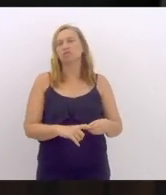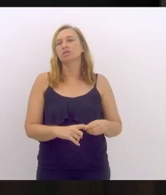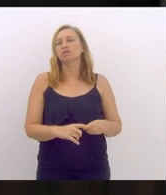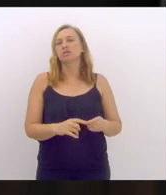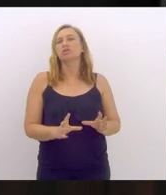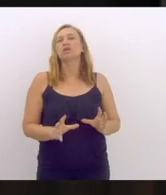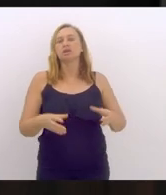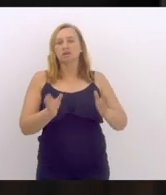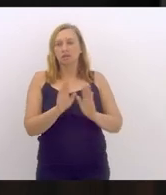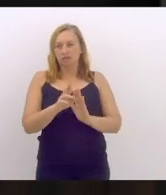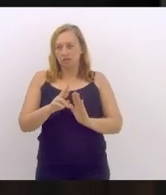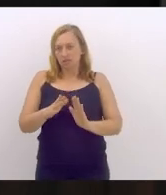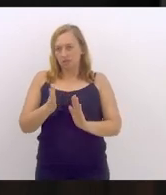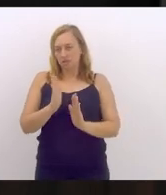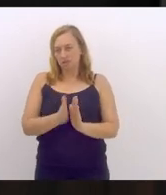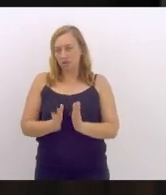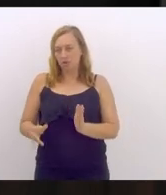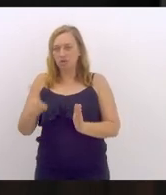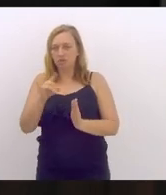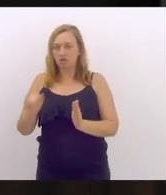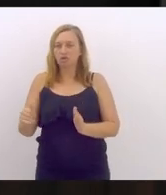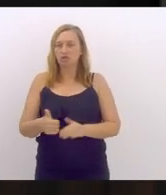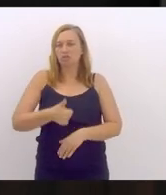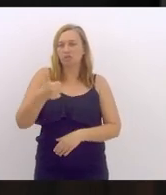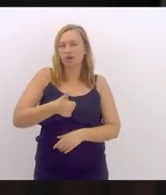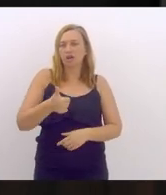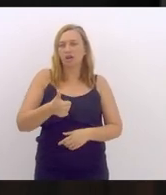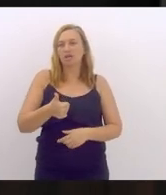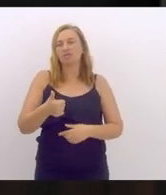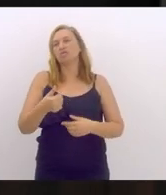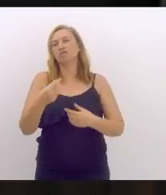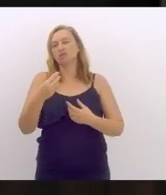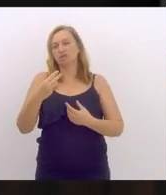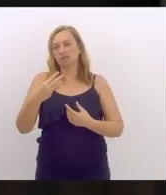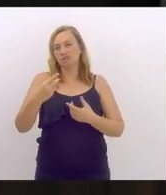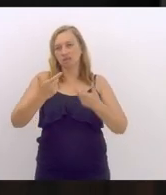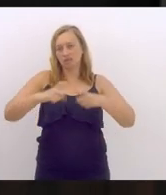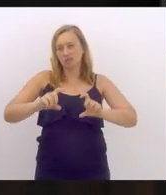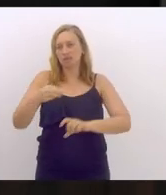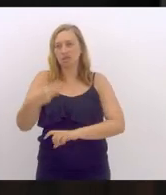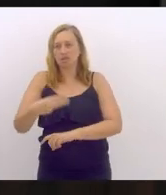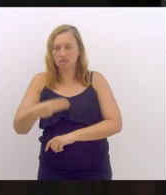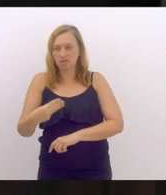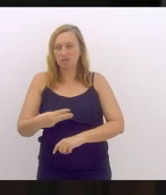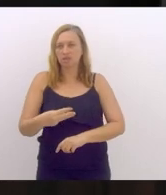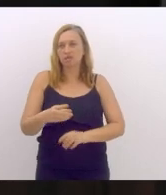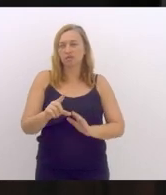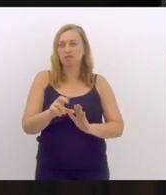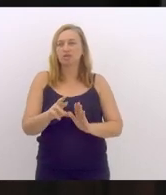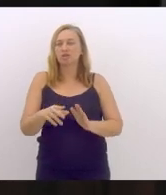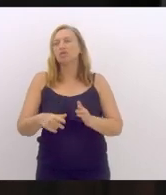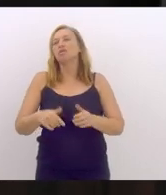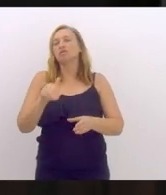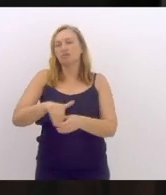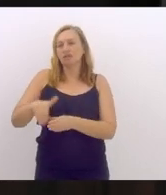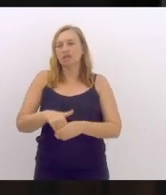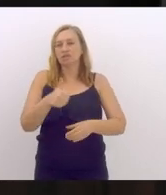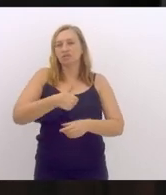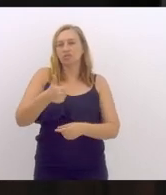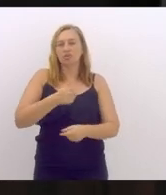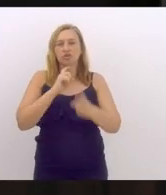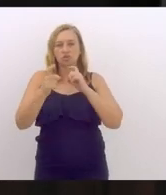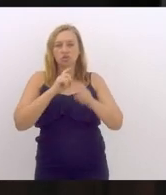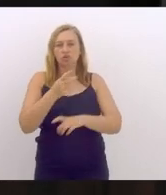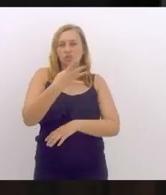Twitter na ordem do dia de acordo com o terceiro do artigo 47 do regimento interno e interpretação ordinária em votação em primeira discussão projeto